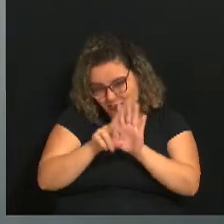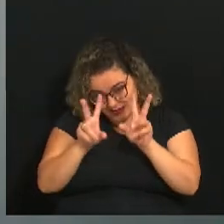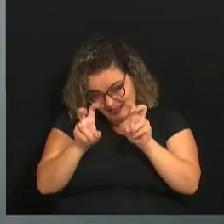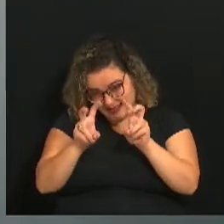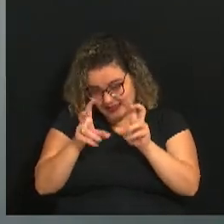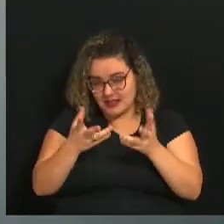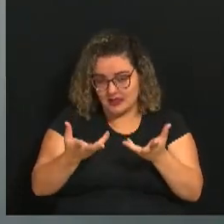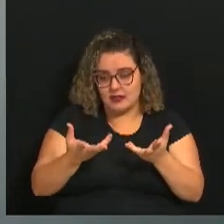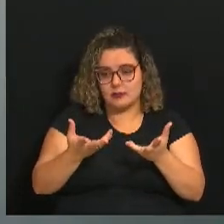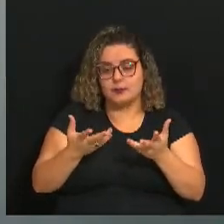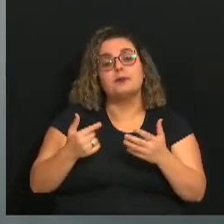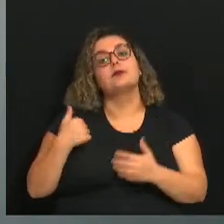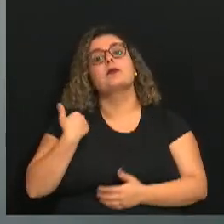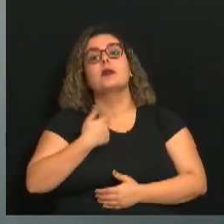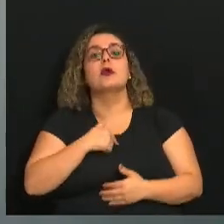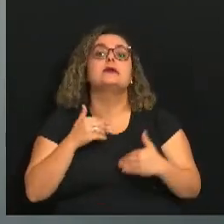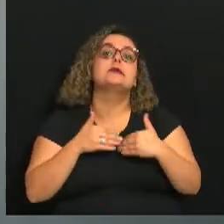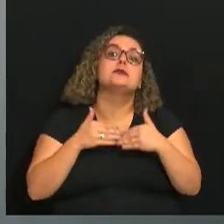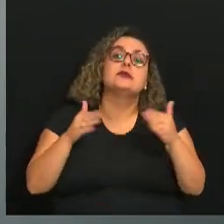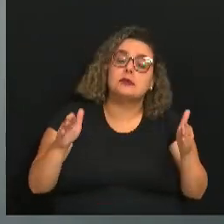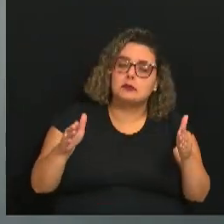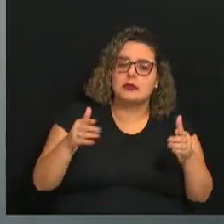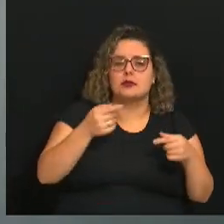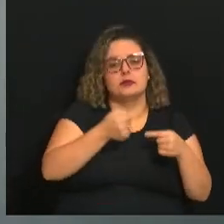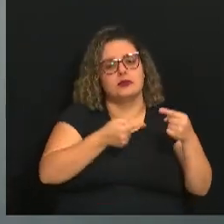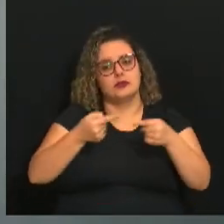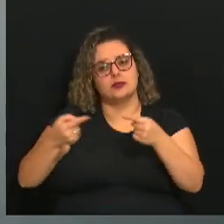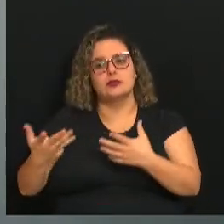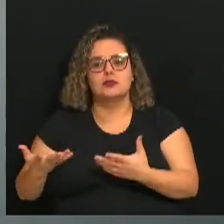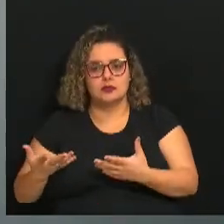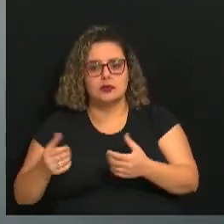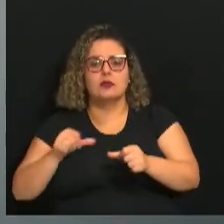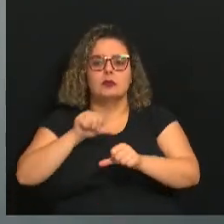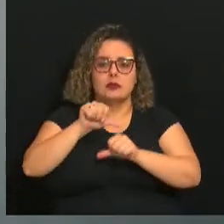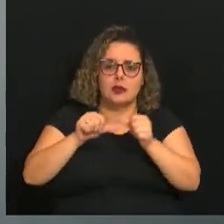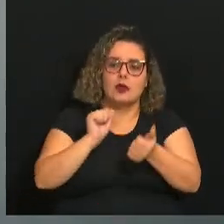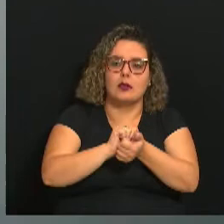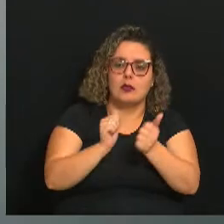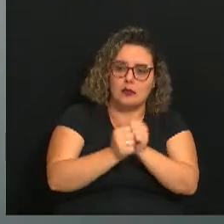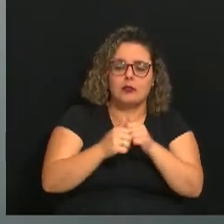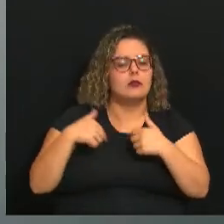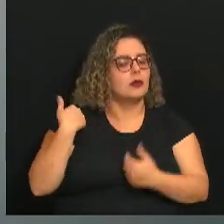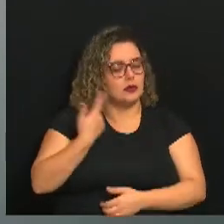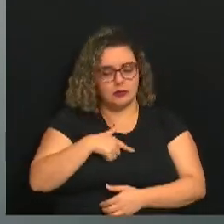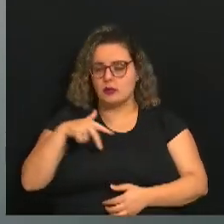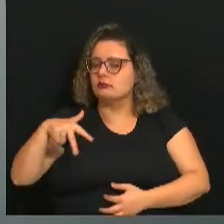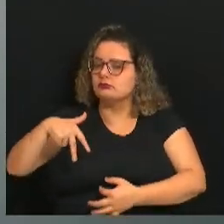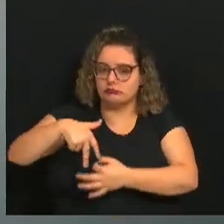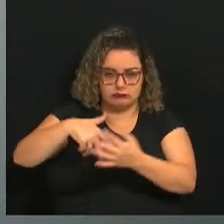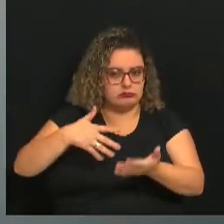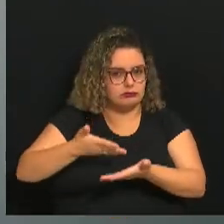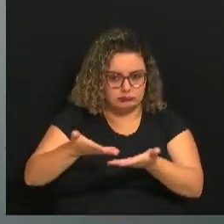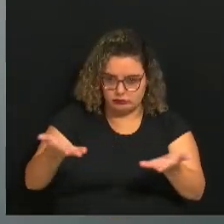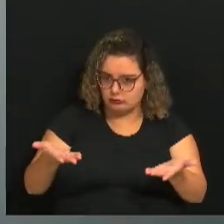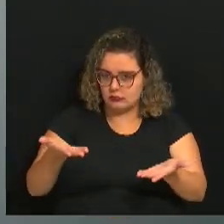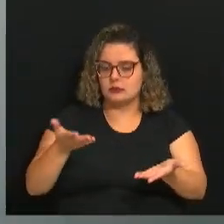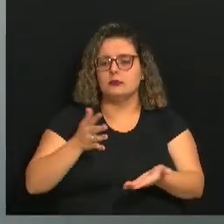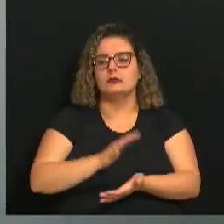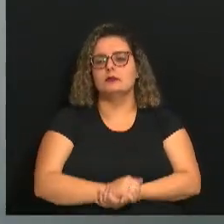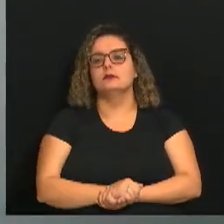está sempre aberto a dar informação onde que está, como está isso aí. A gente se coloca à disposição. Com relação